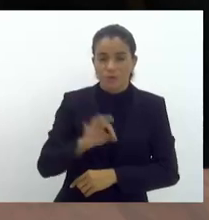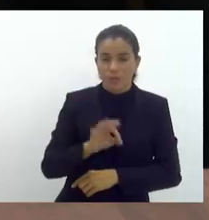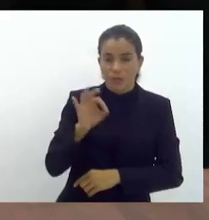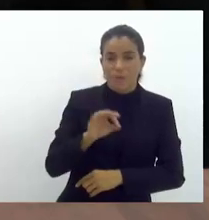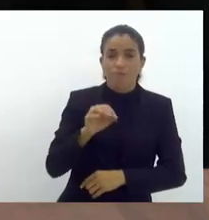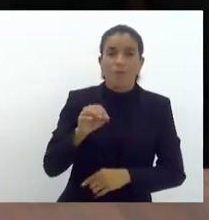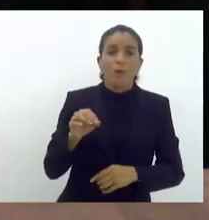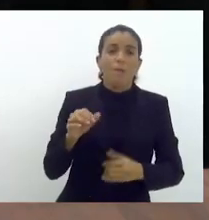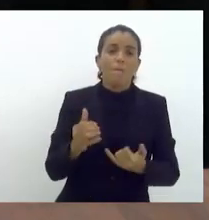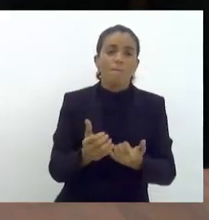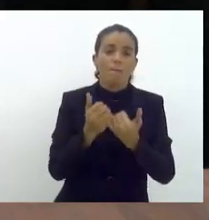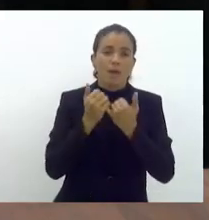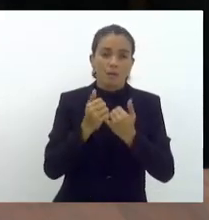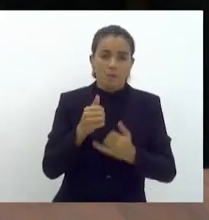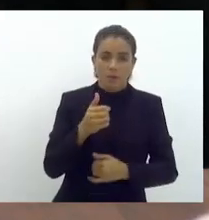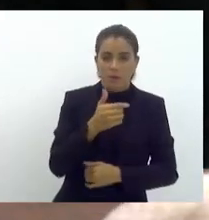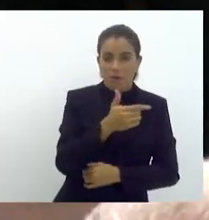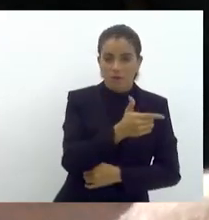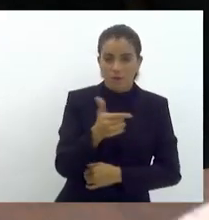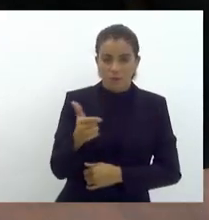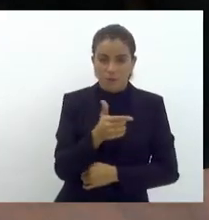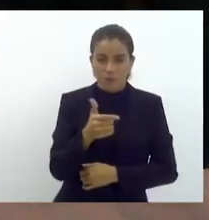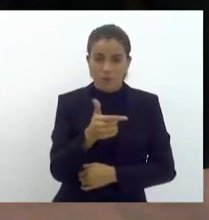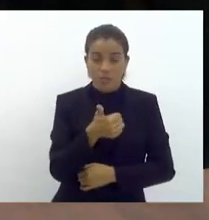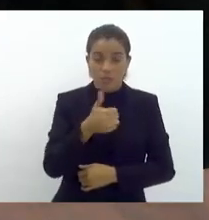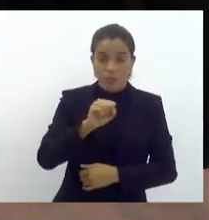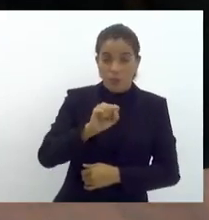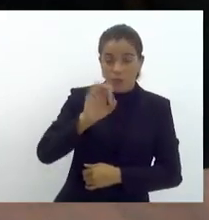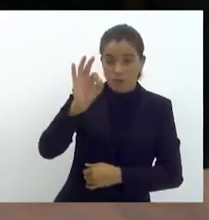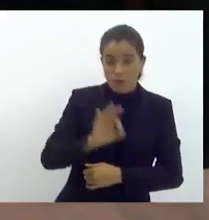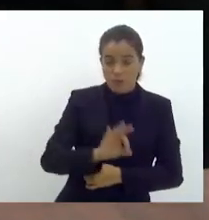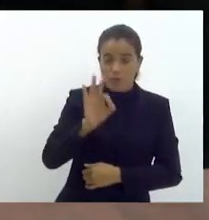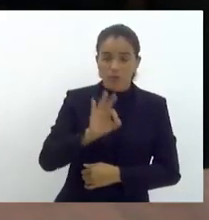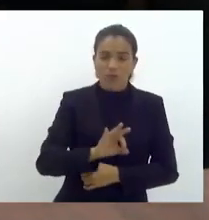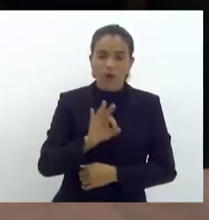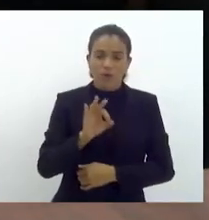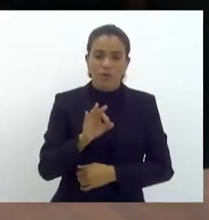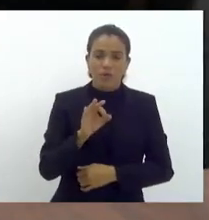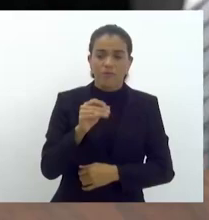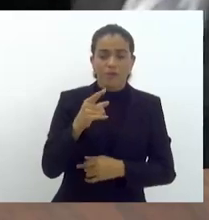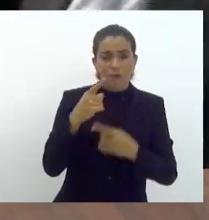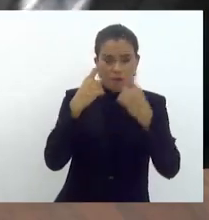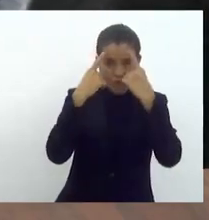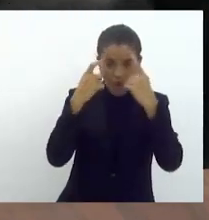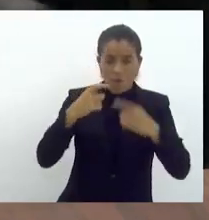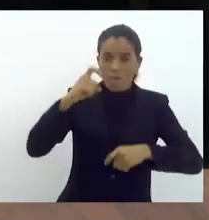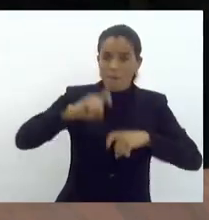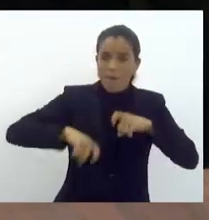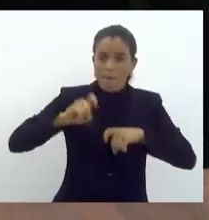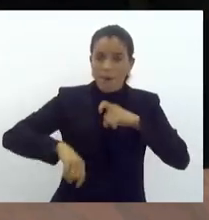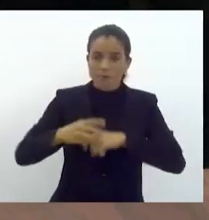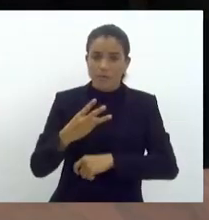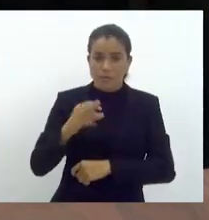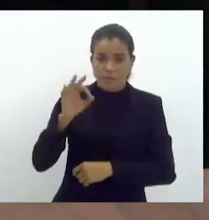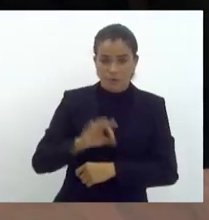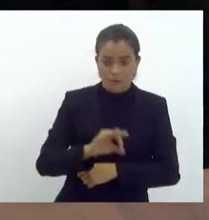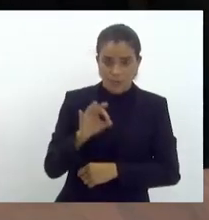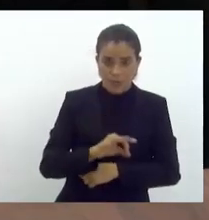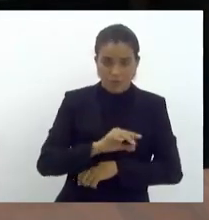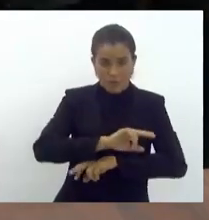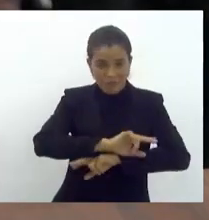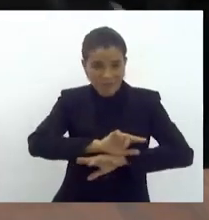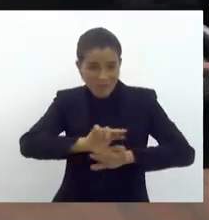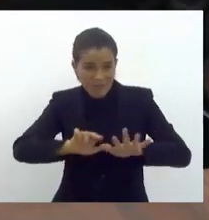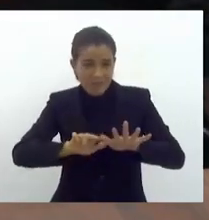18% e 18% e violência sexual 3% ou seja identificamos a sobreposição de diversas